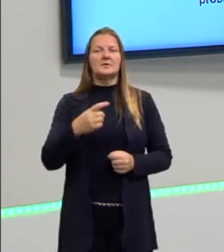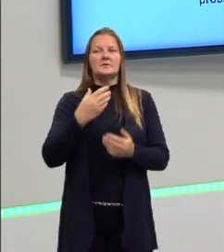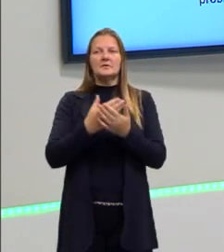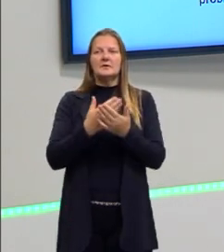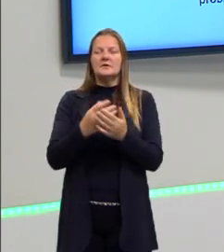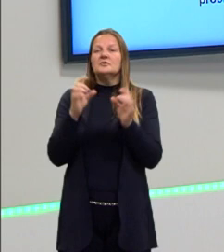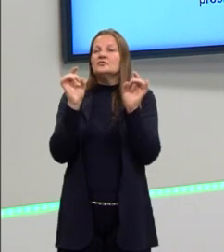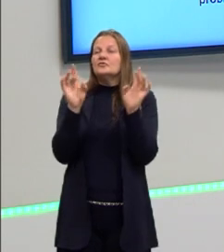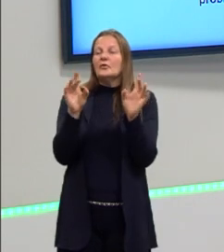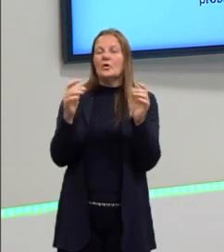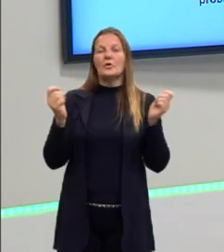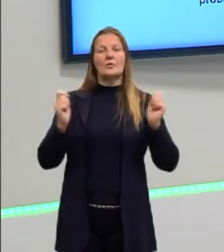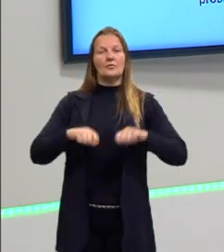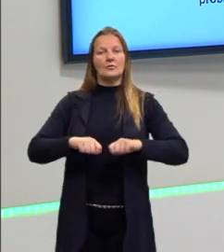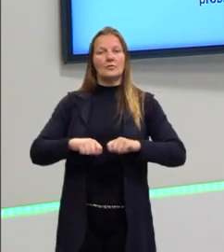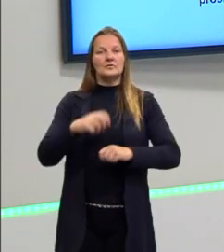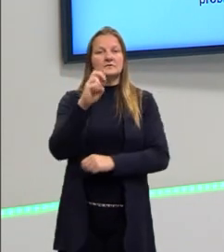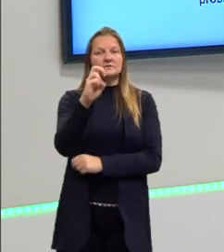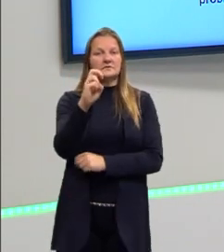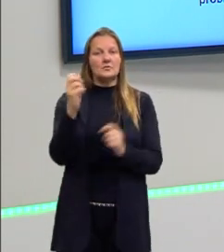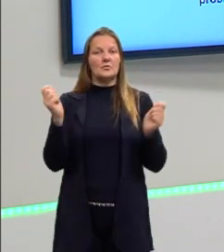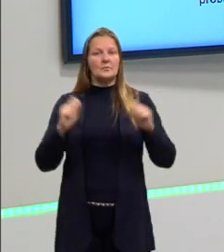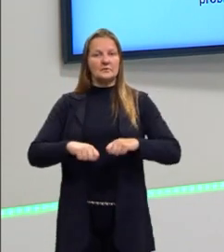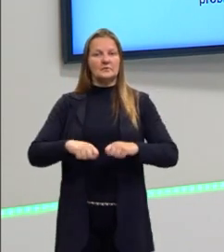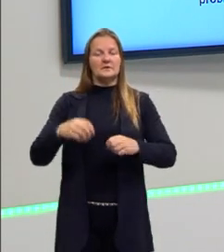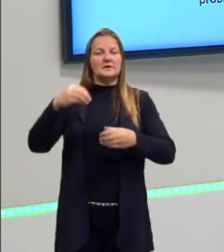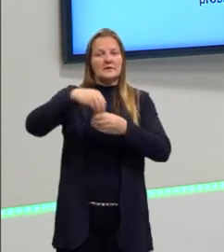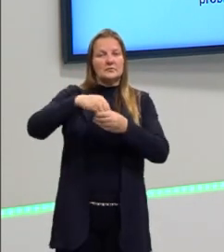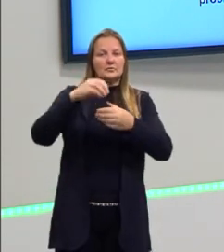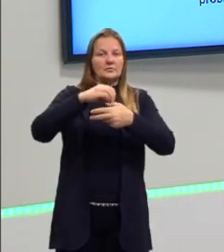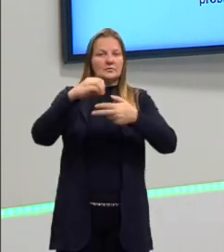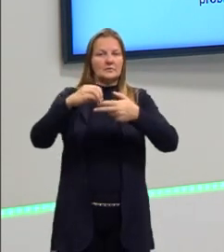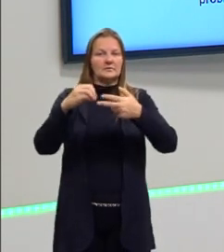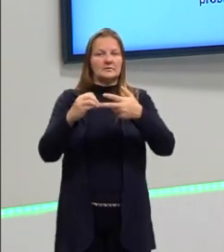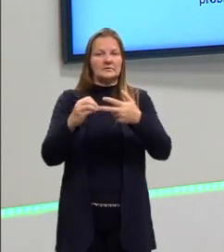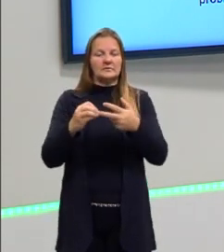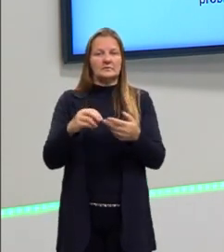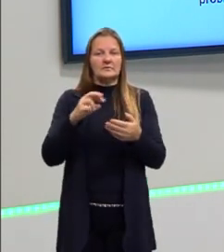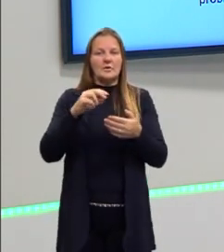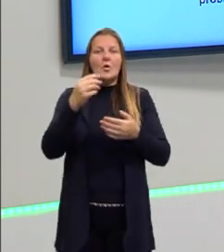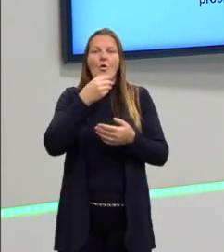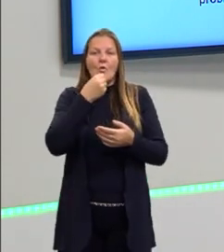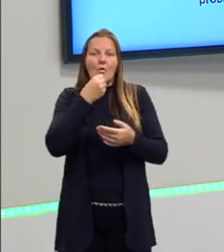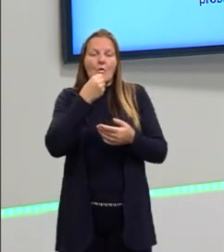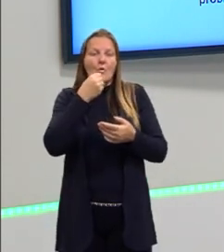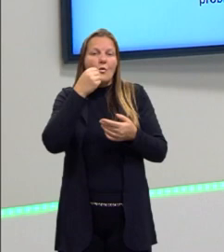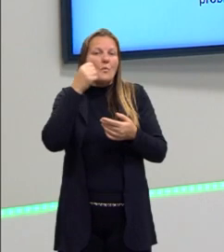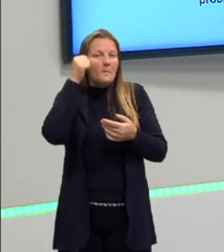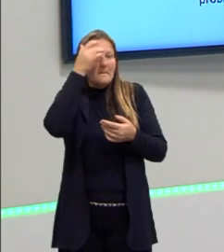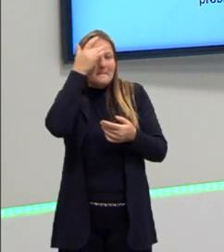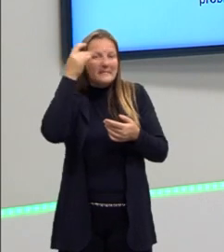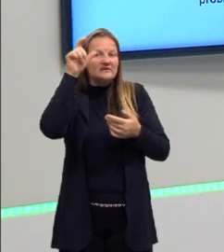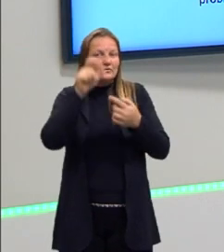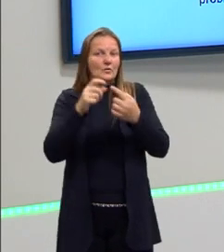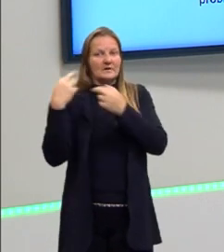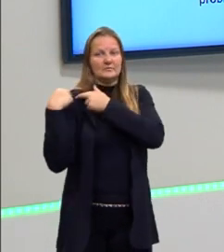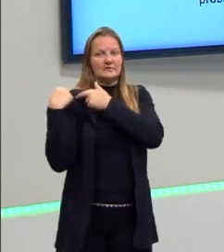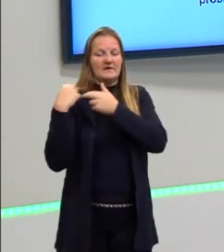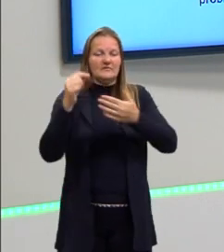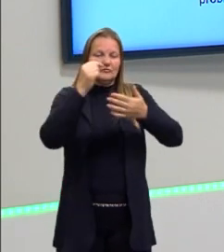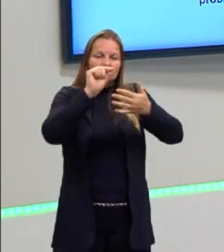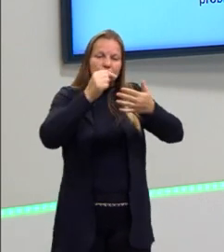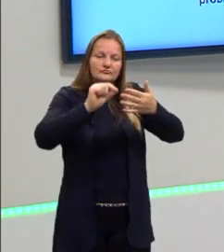só sobre as cinco competências também as competências que o corretor usa que ele vai lá